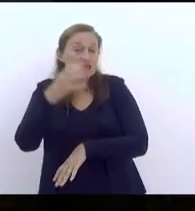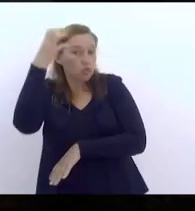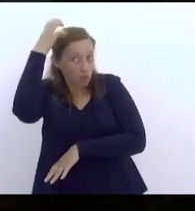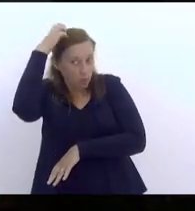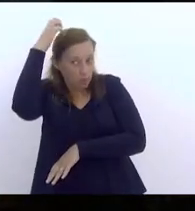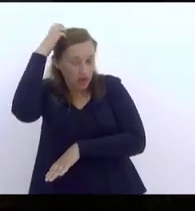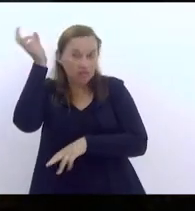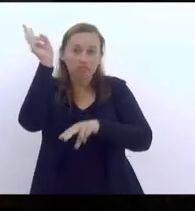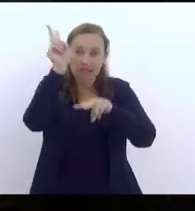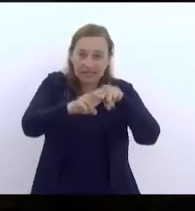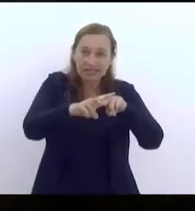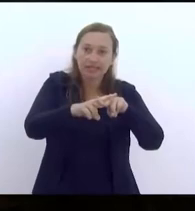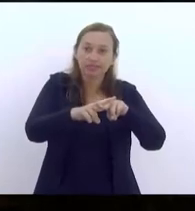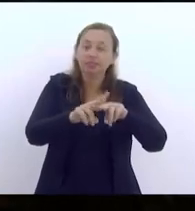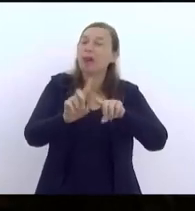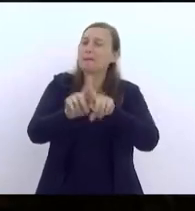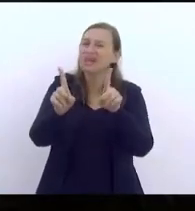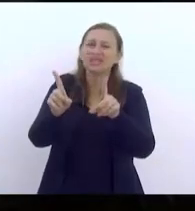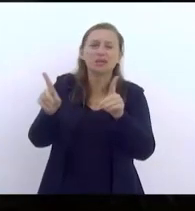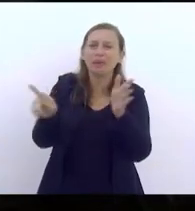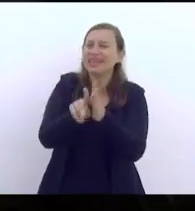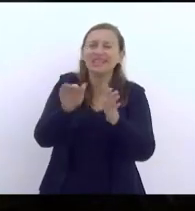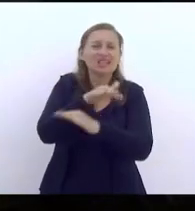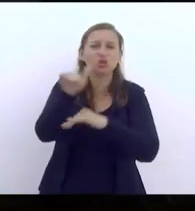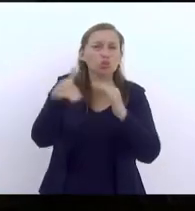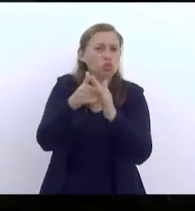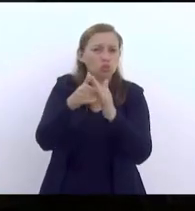a cadeia. Mas isso para todos.